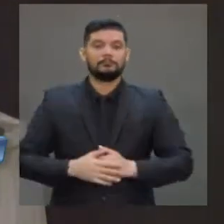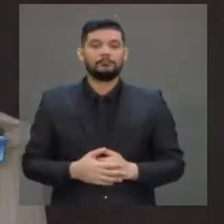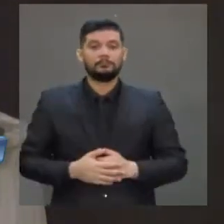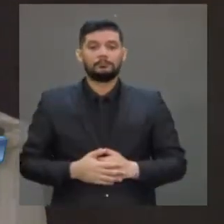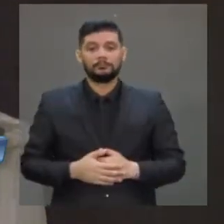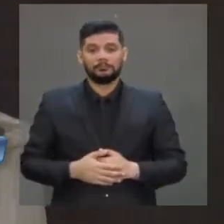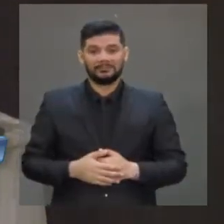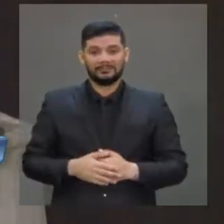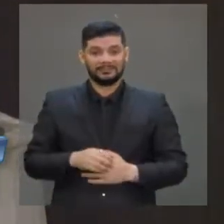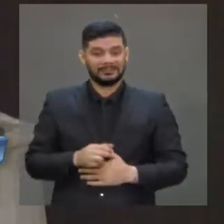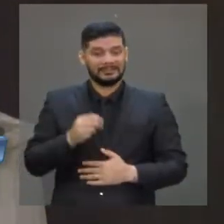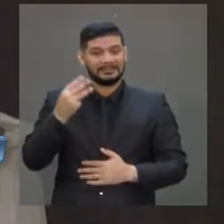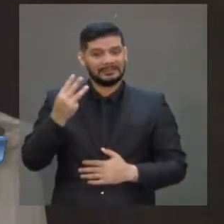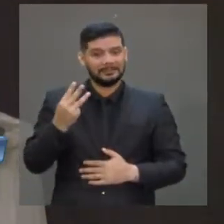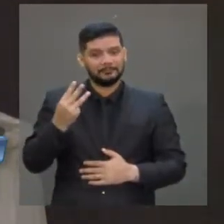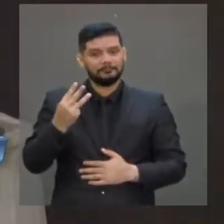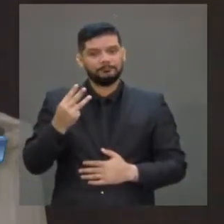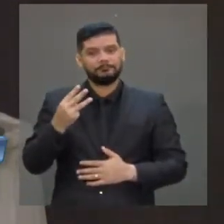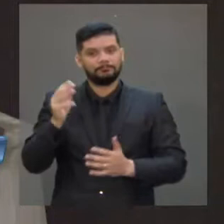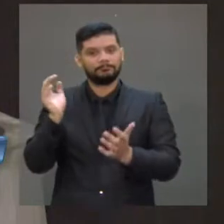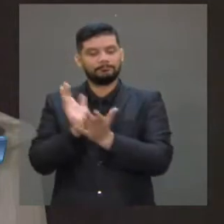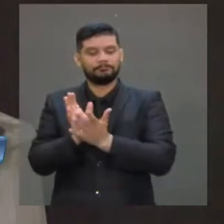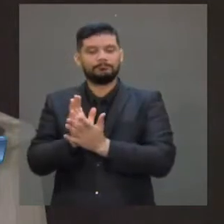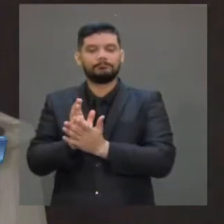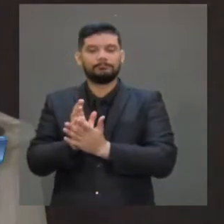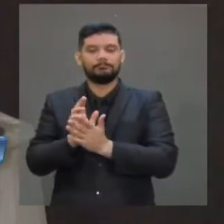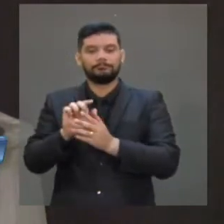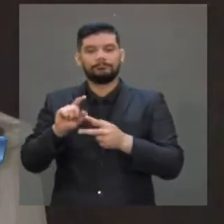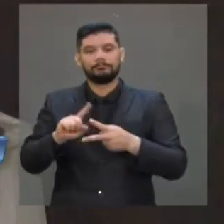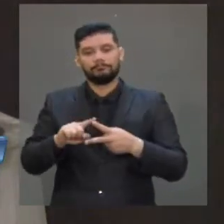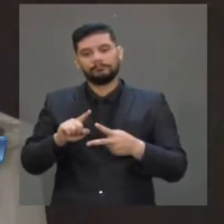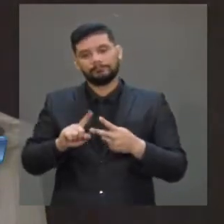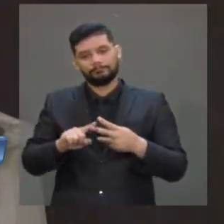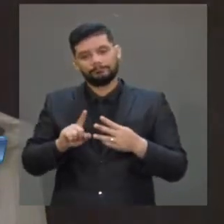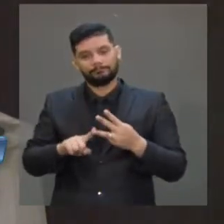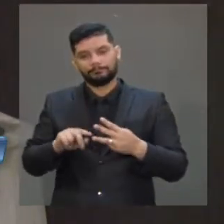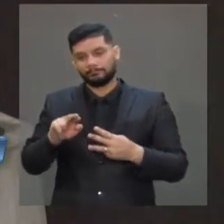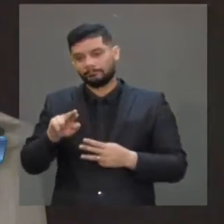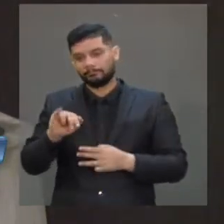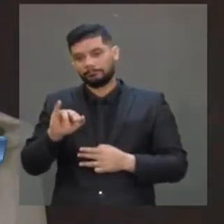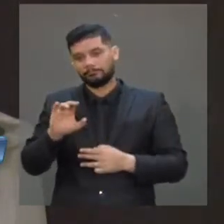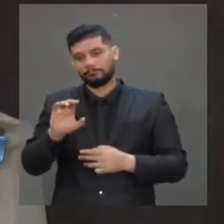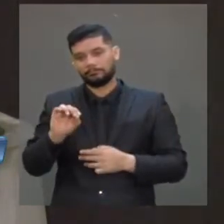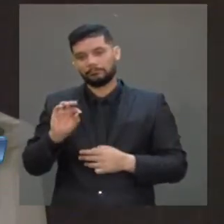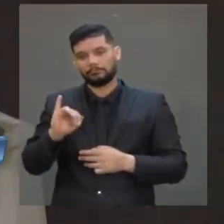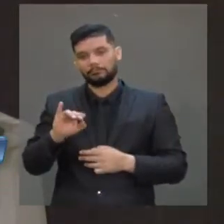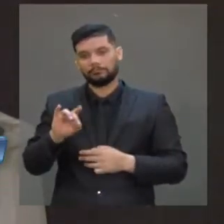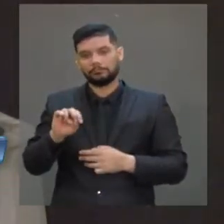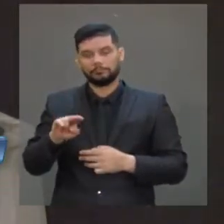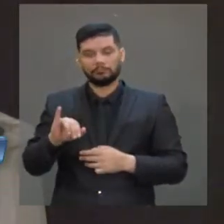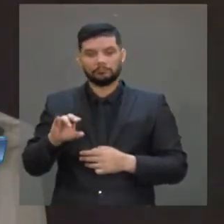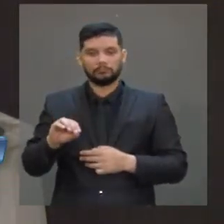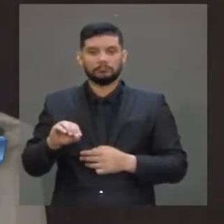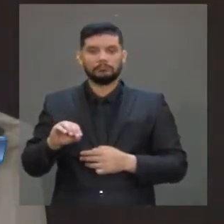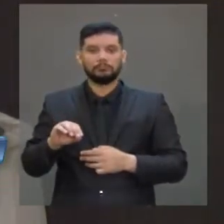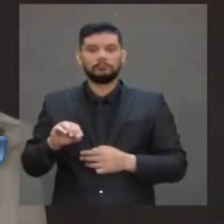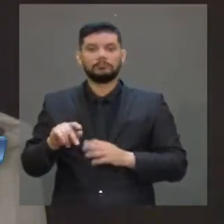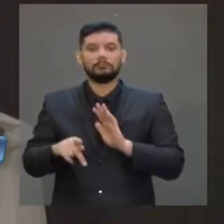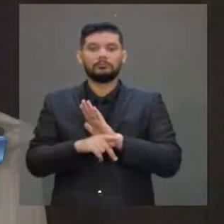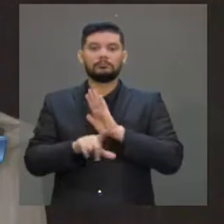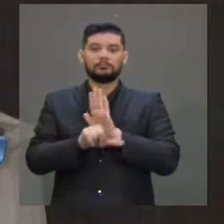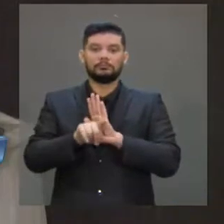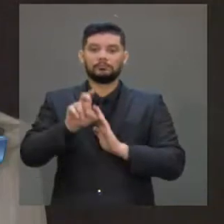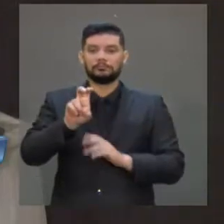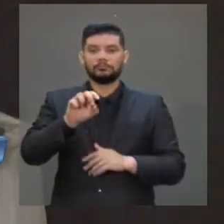3 ingredientes ativos são neonicotinoides. São exatamente esses que são objeto do meu projeto de lei, o projeto de lei